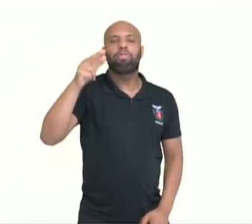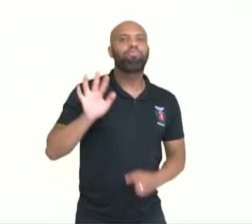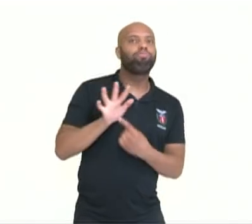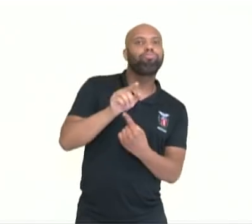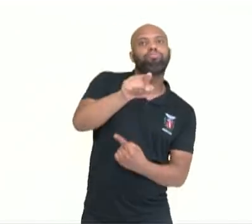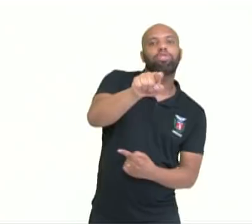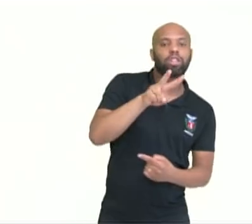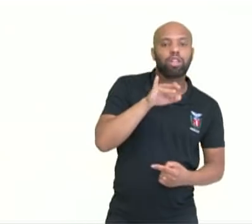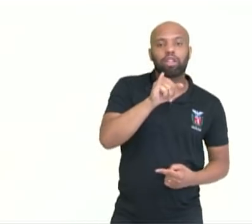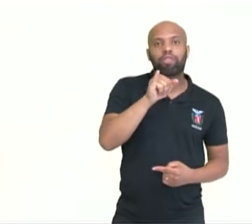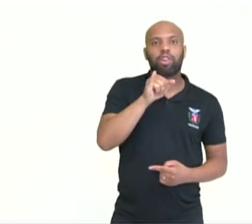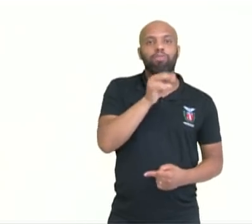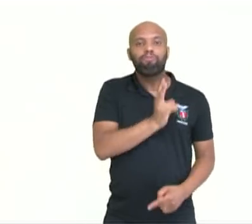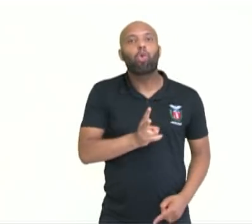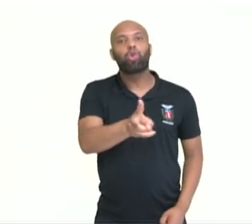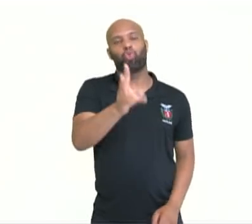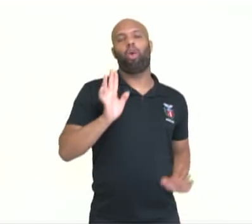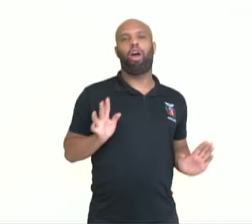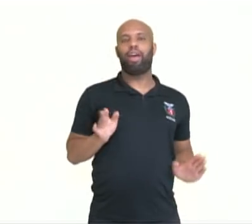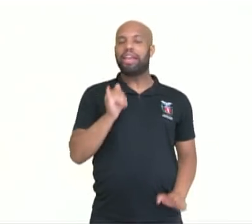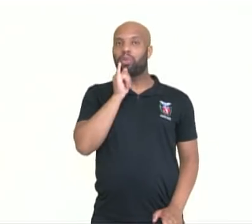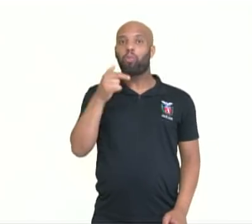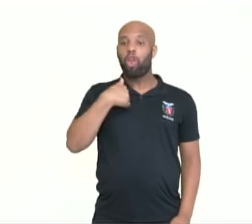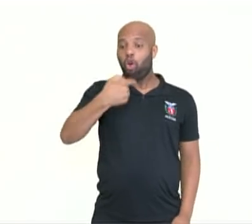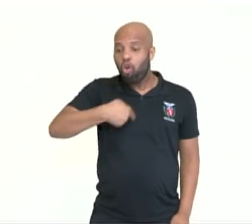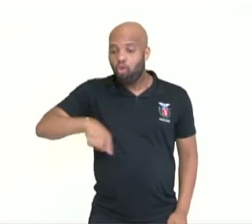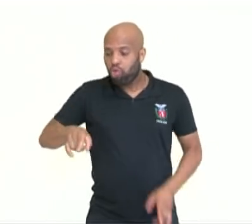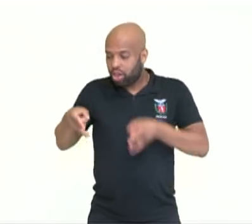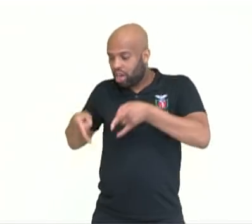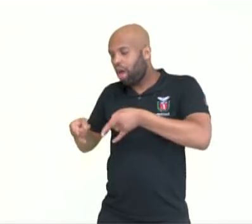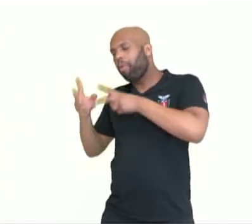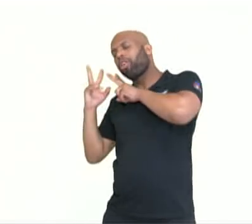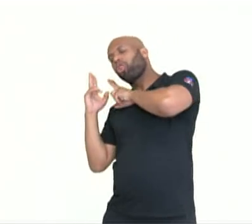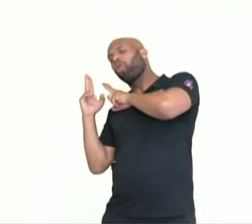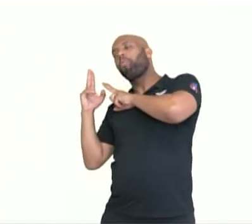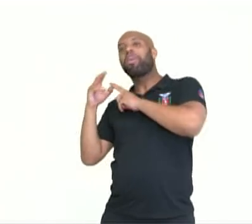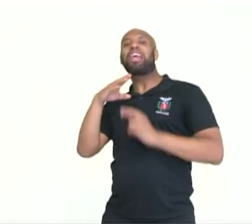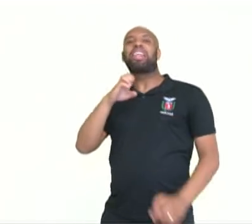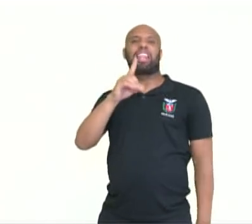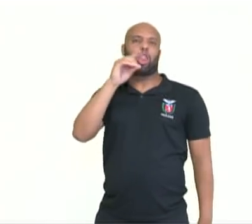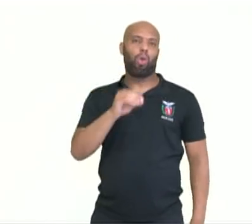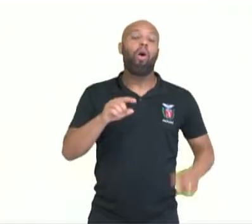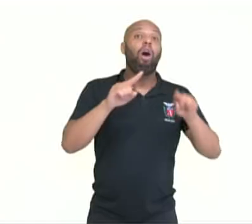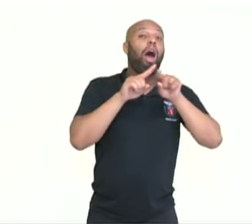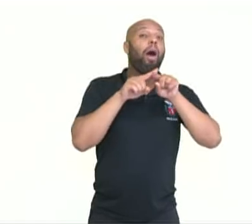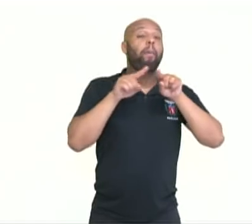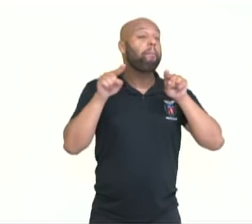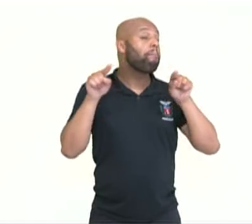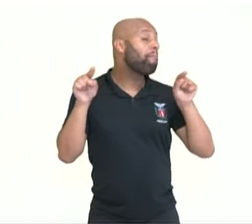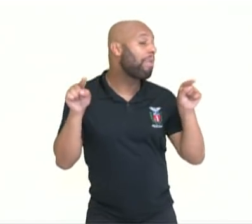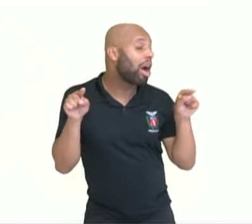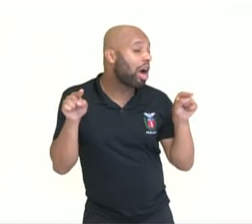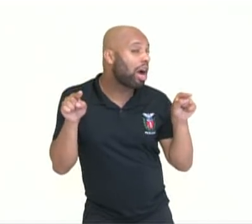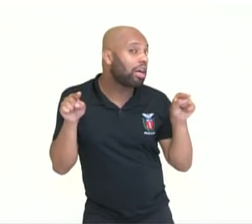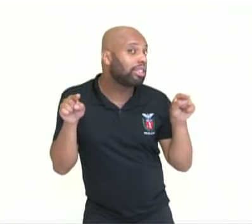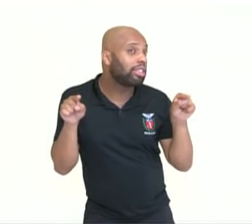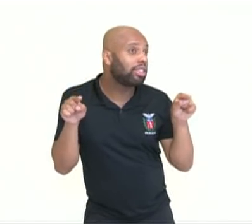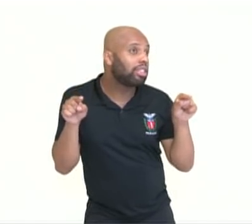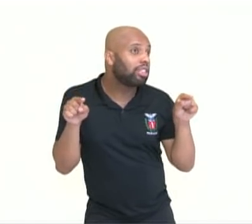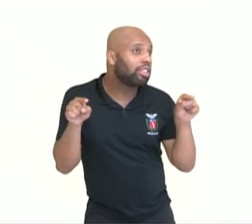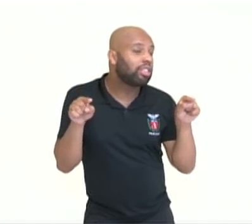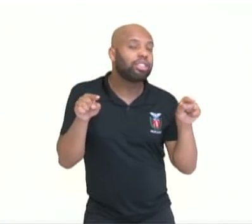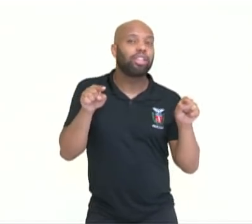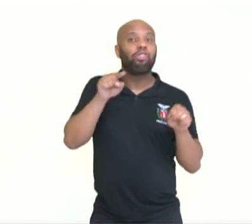para a cama cedo, mas... O que você pensou? Tenho certeza que você pensou, mas